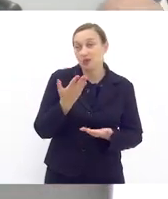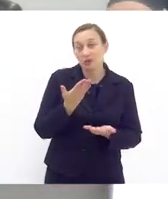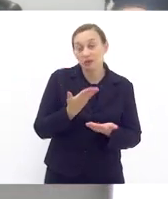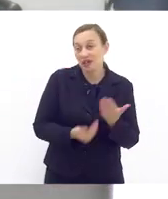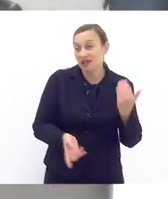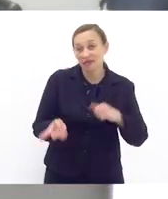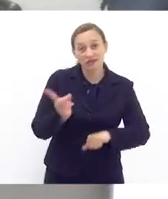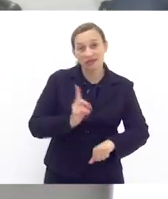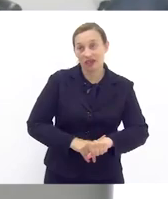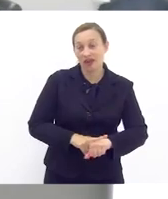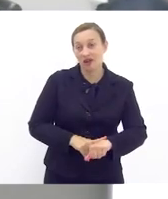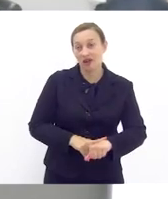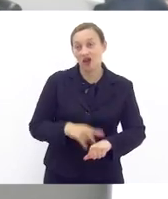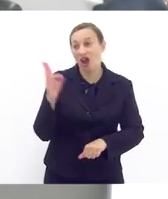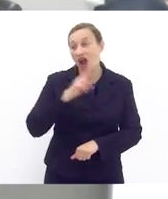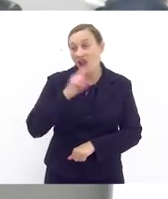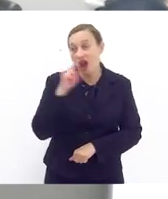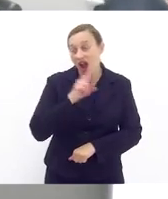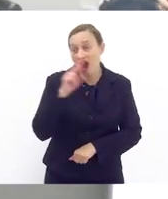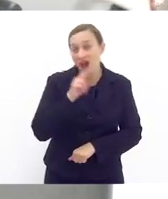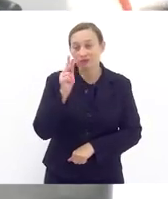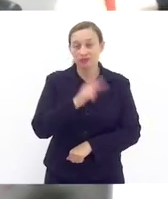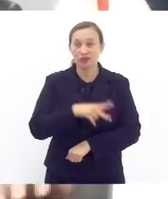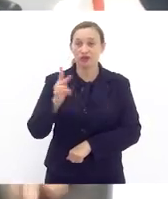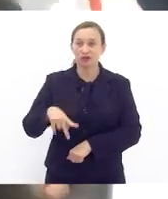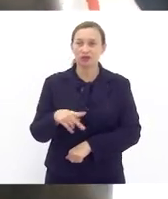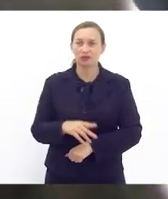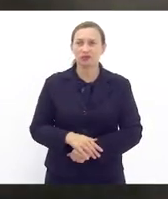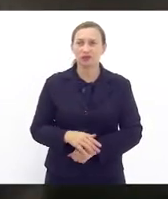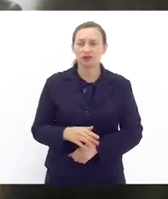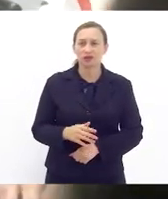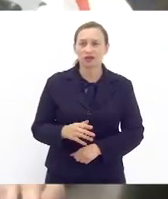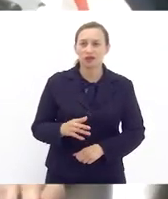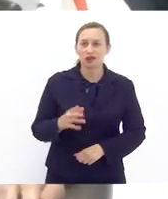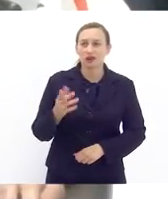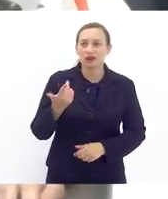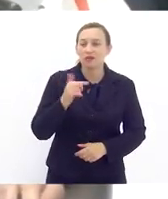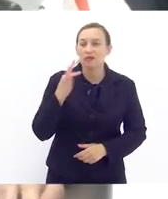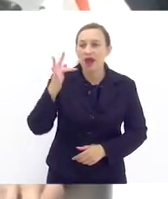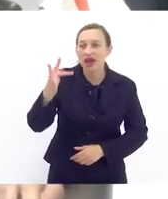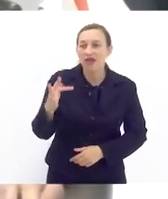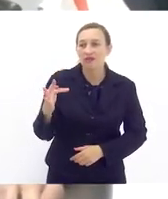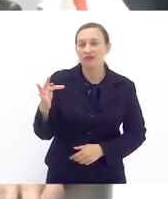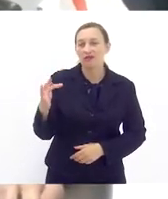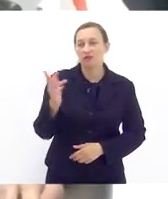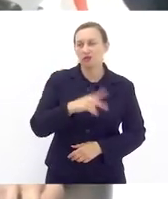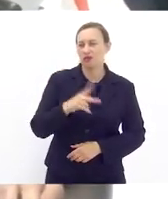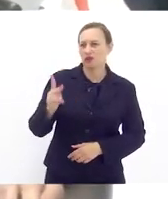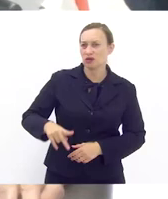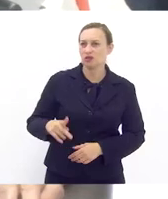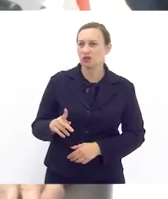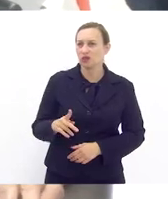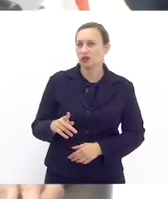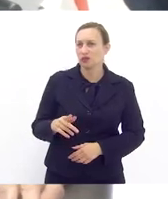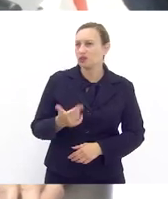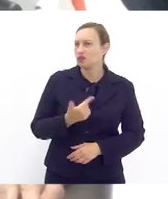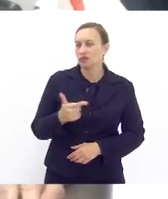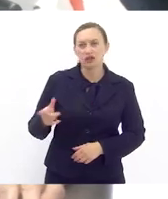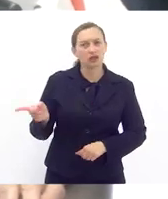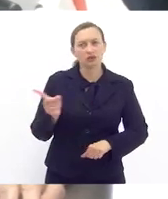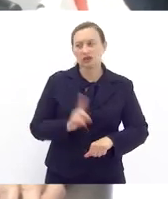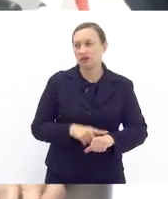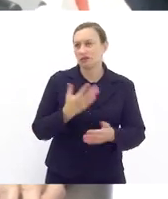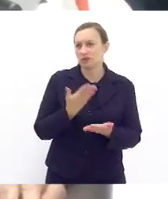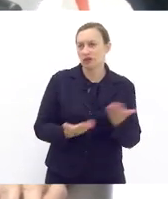tempo andar logo professora sejamos Breves professora nós não temos tempo